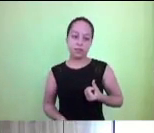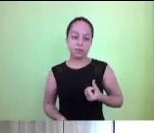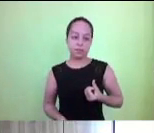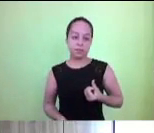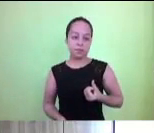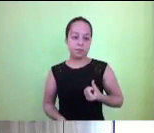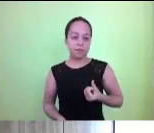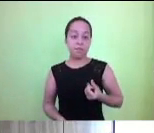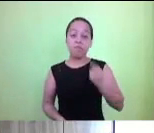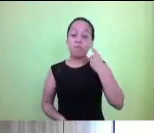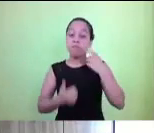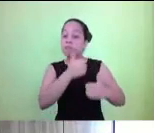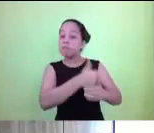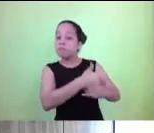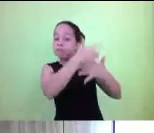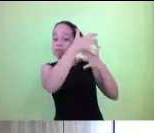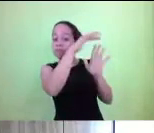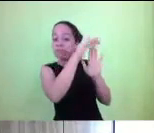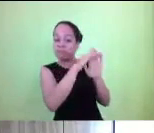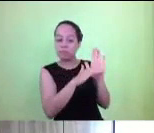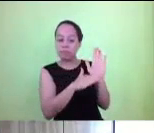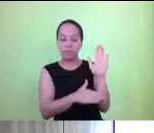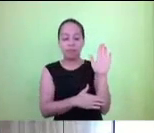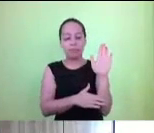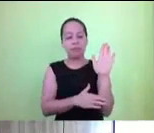Vamos gerar a lista.